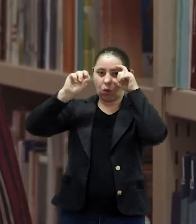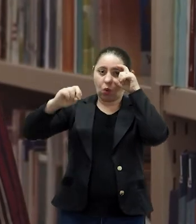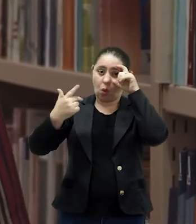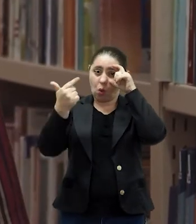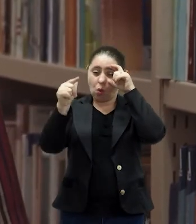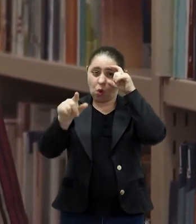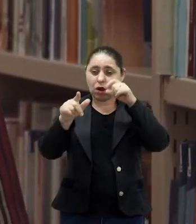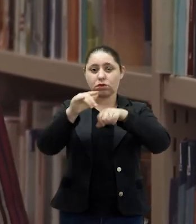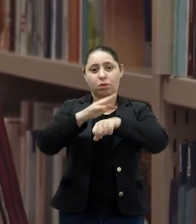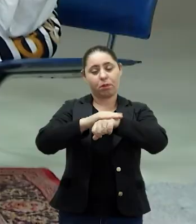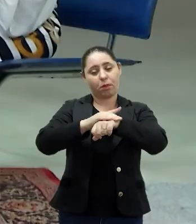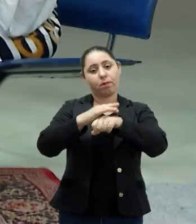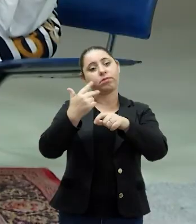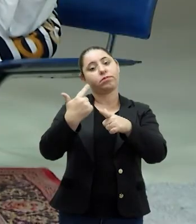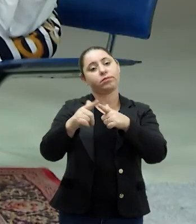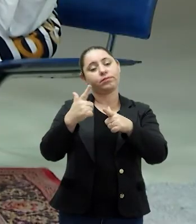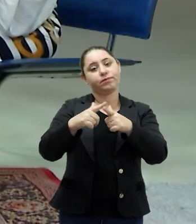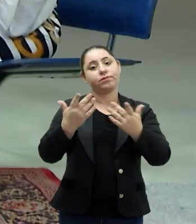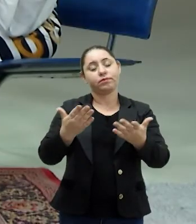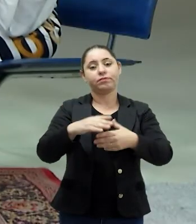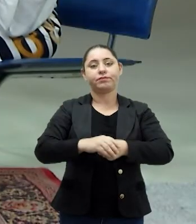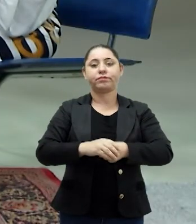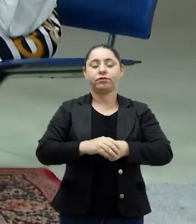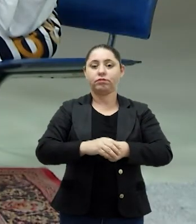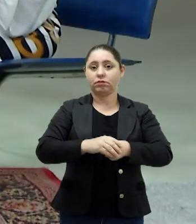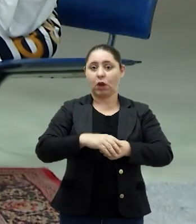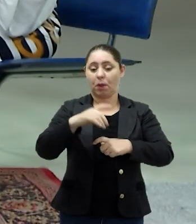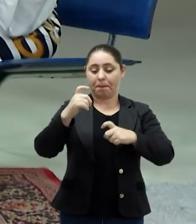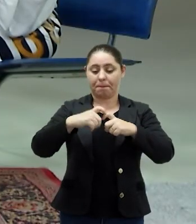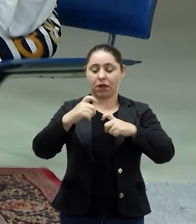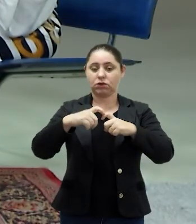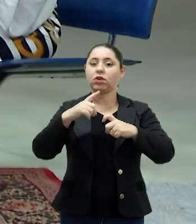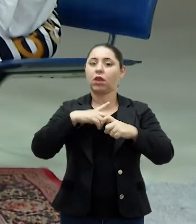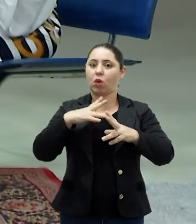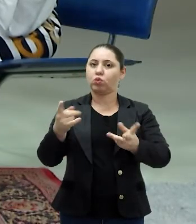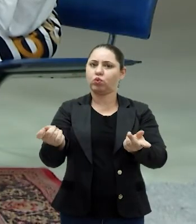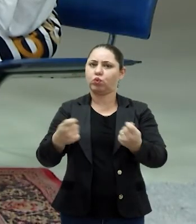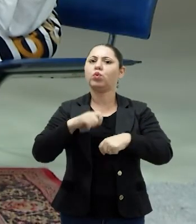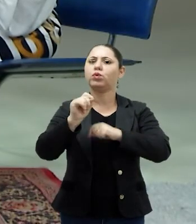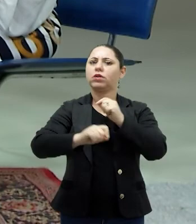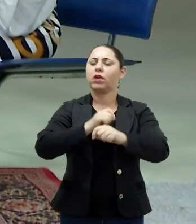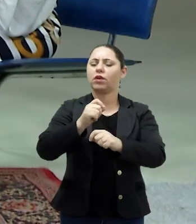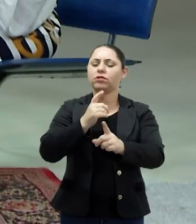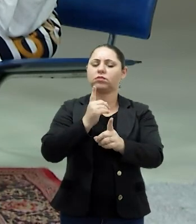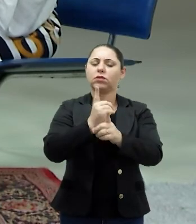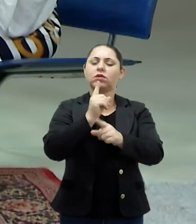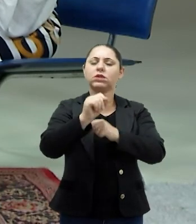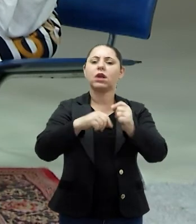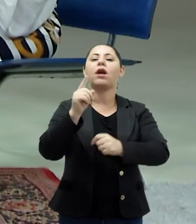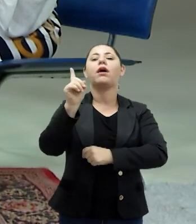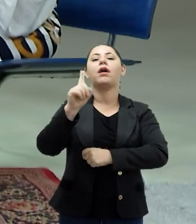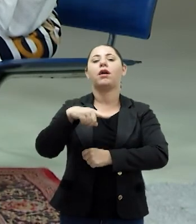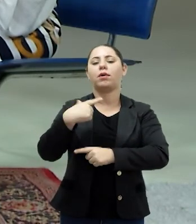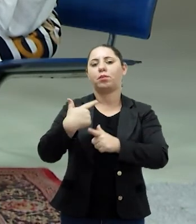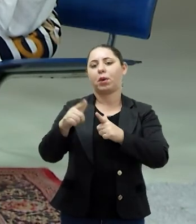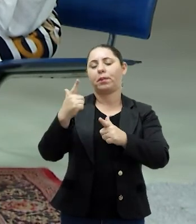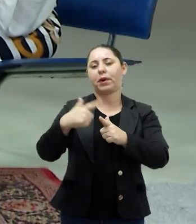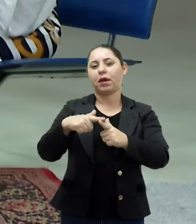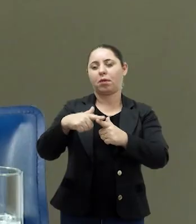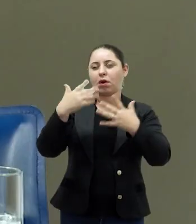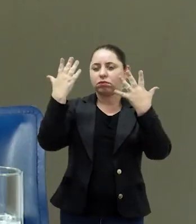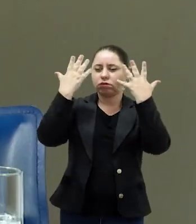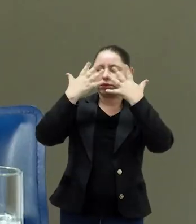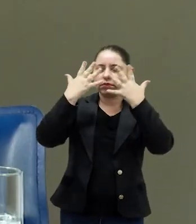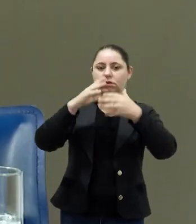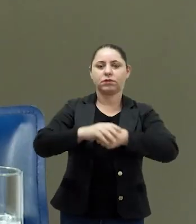outra causa, ou a catarata. O oftalmologista tem a capacidade de fazer o diagnóstico e ver se ela é a causa daquele